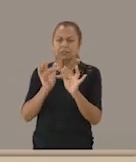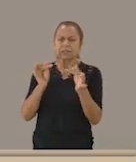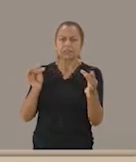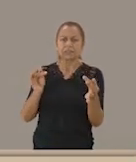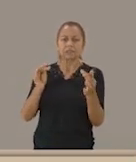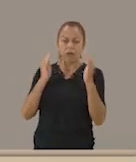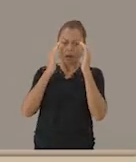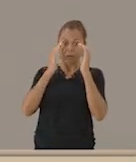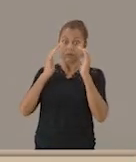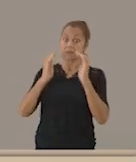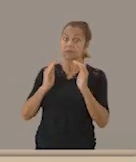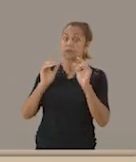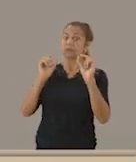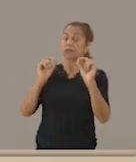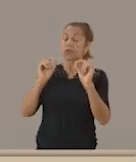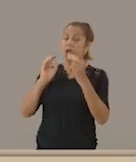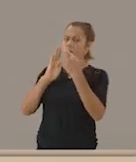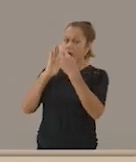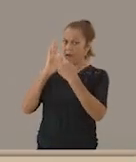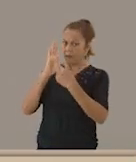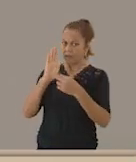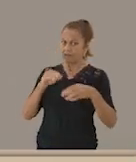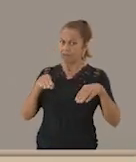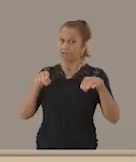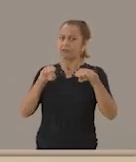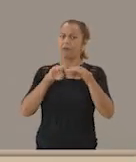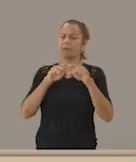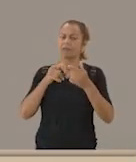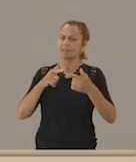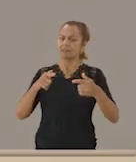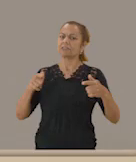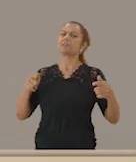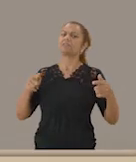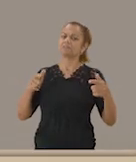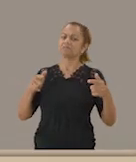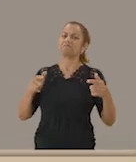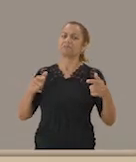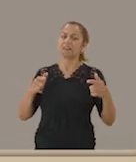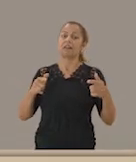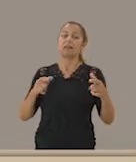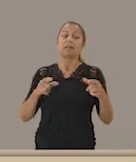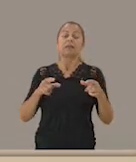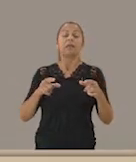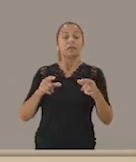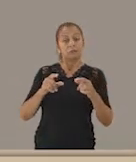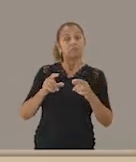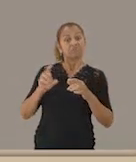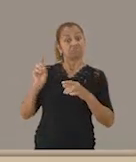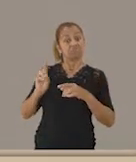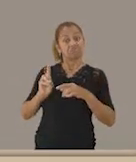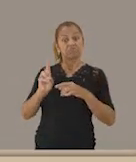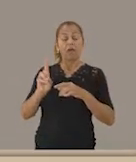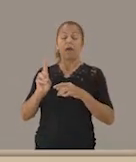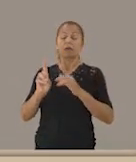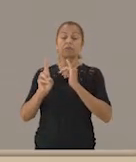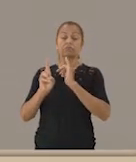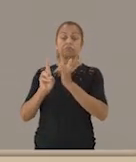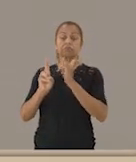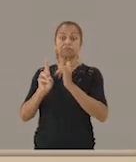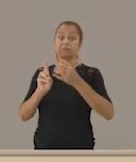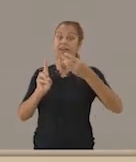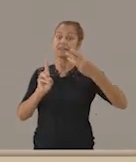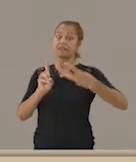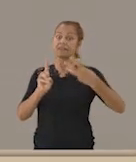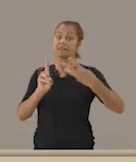normas gramaticais. Há predominantemente a utilização da terceira pessoa do discurso.